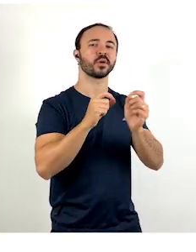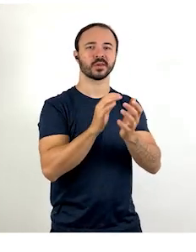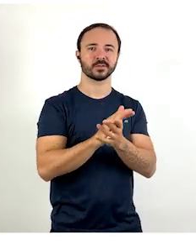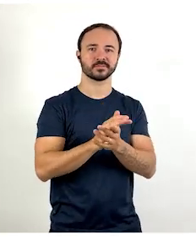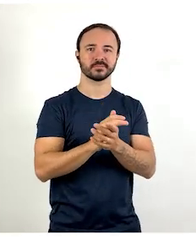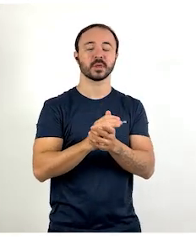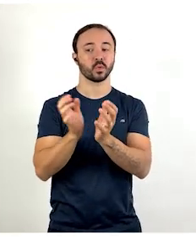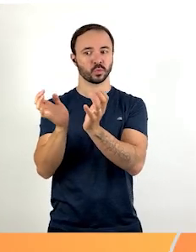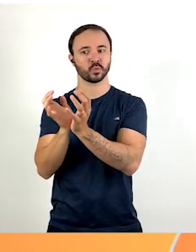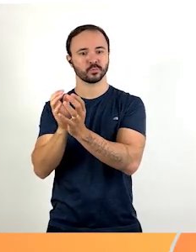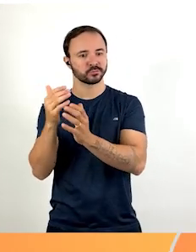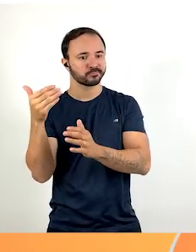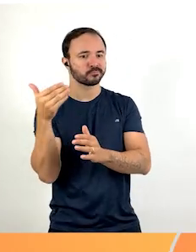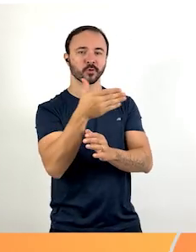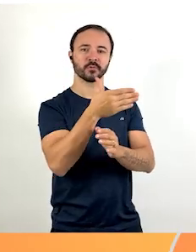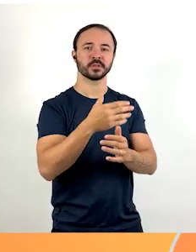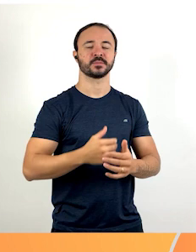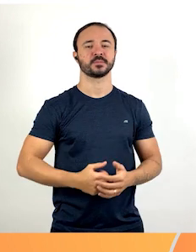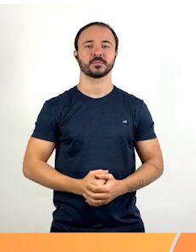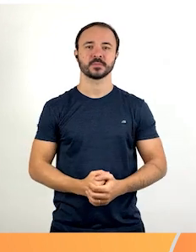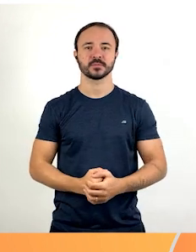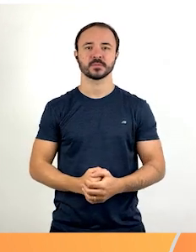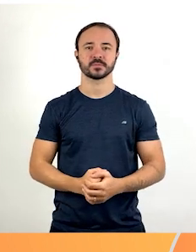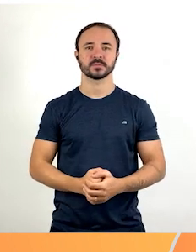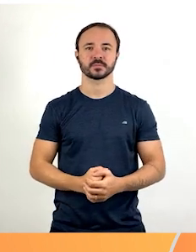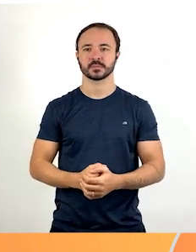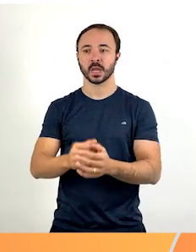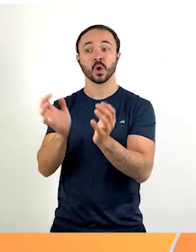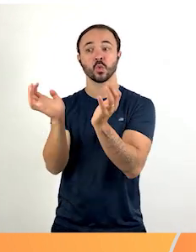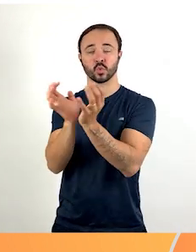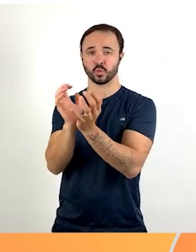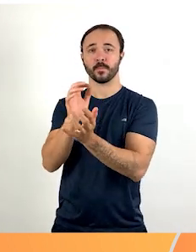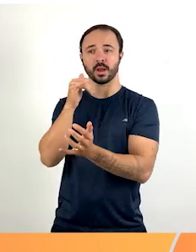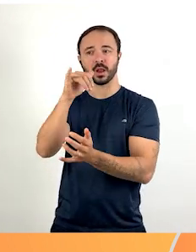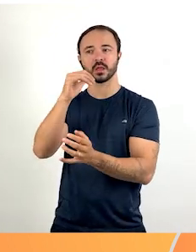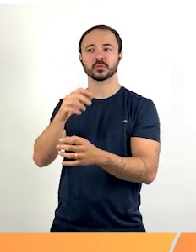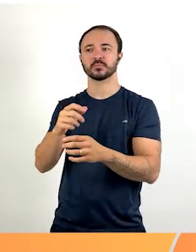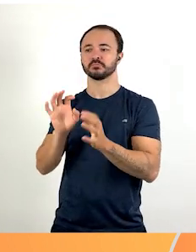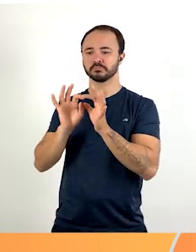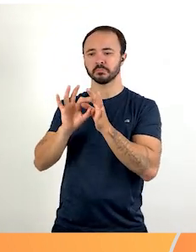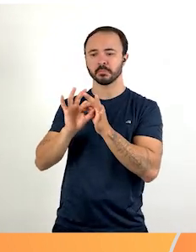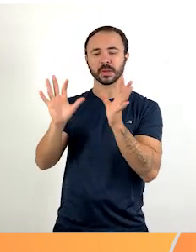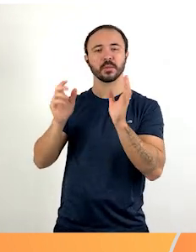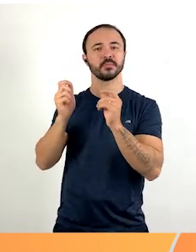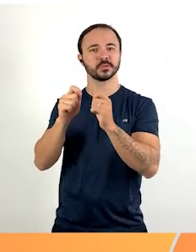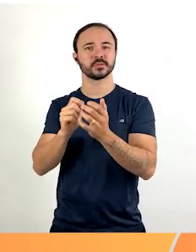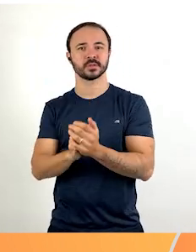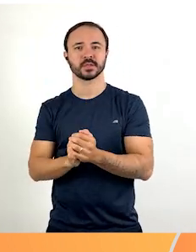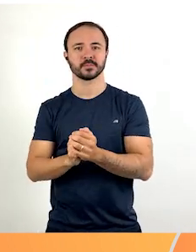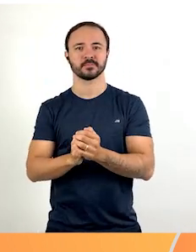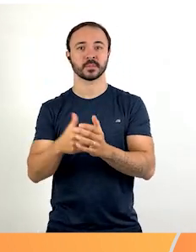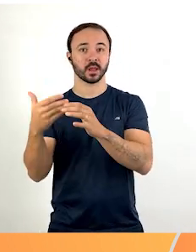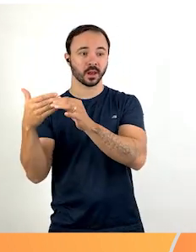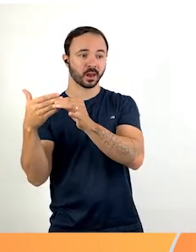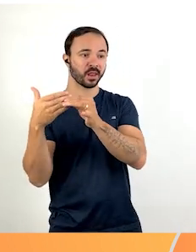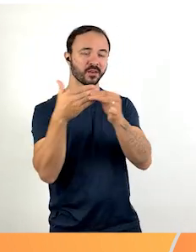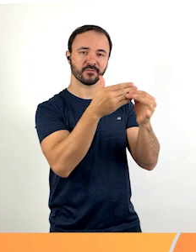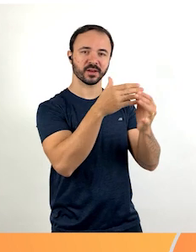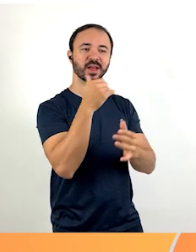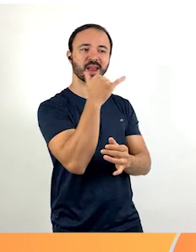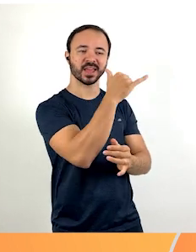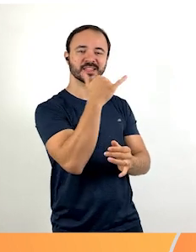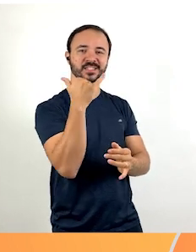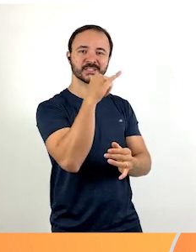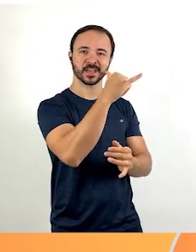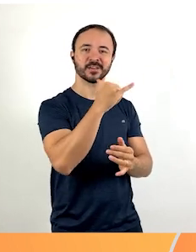corrente elétrica. O circuito elétrico permite a circulação da corrente elétrica. Então, observe a imagem. Aqui nós temos uma pilha que